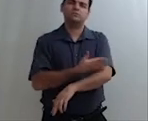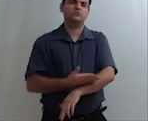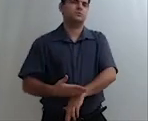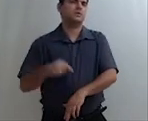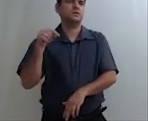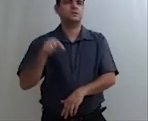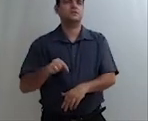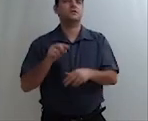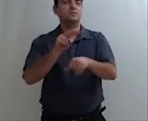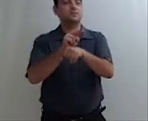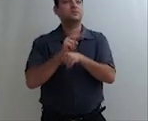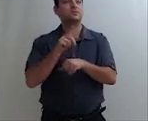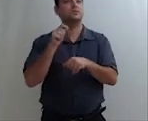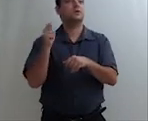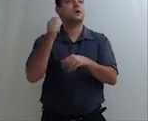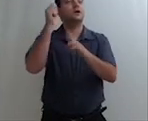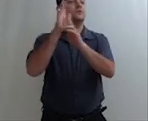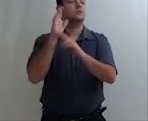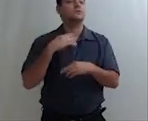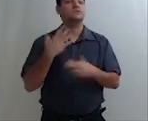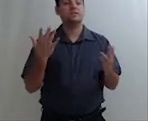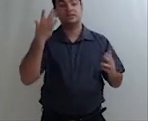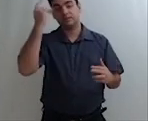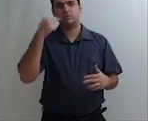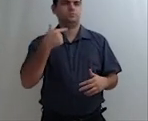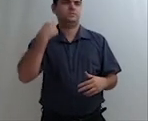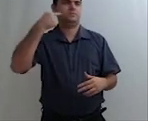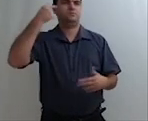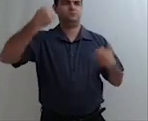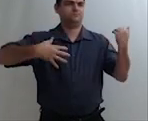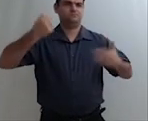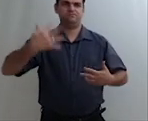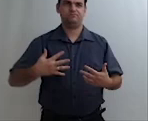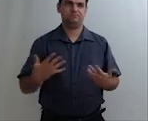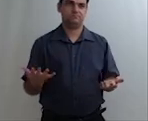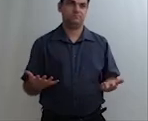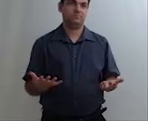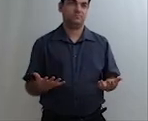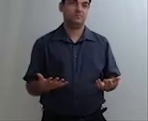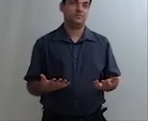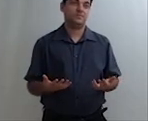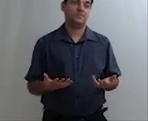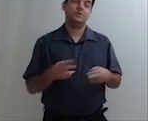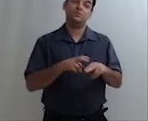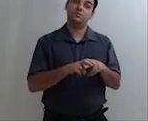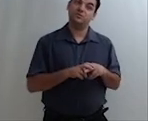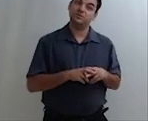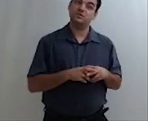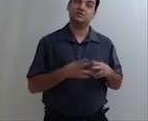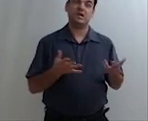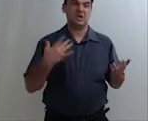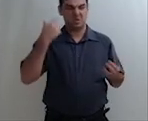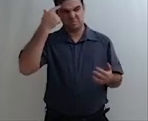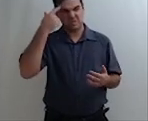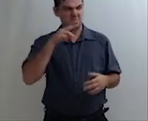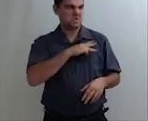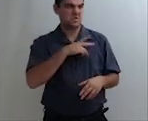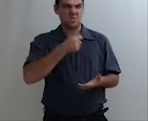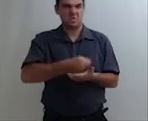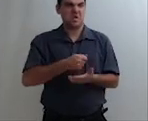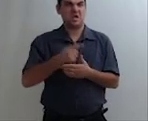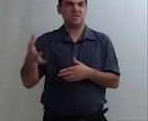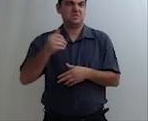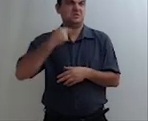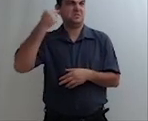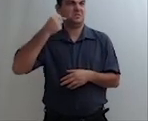previsão de que O agravo não prevê a possibilidade de sustentação moral no mais reafirmo que não tem cabimento o rit a Juizado em nome deora agravante pois não